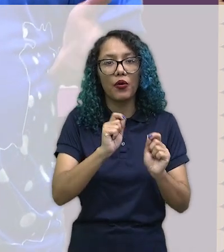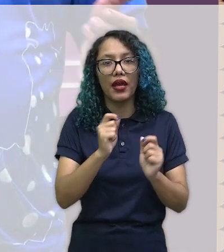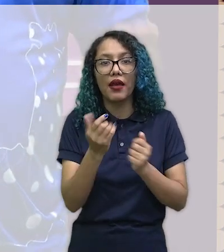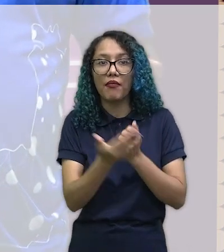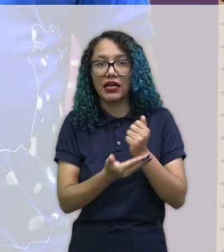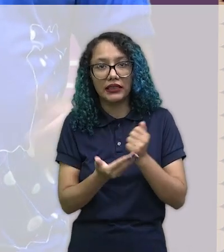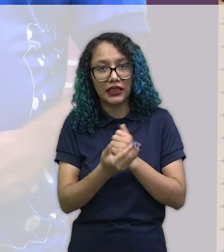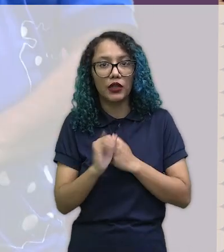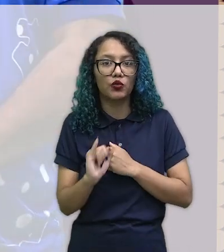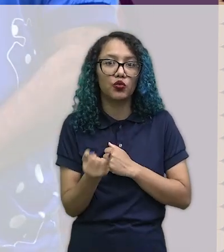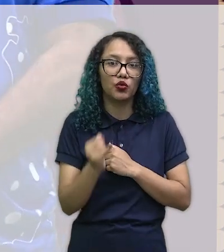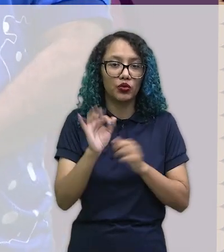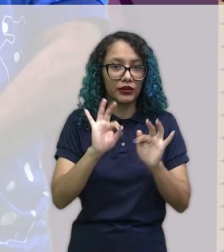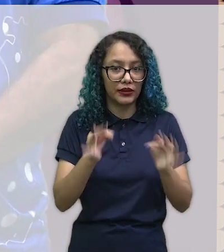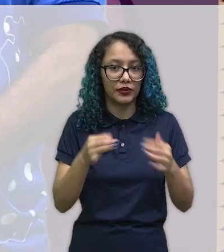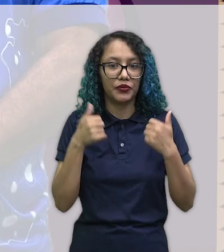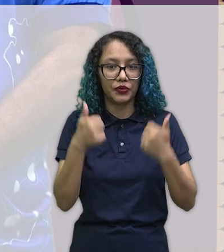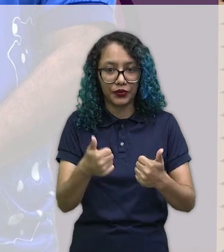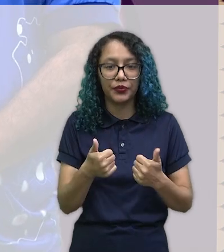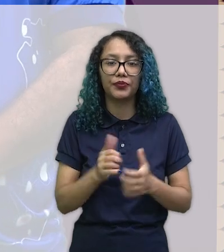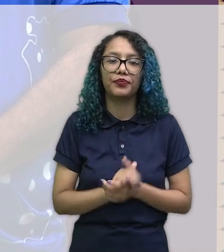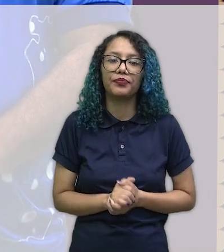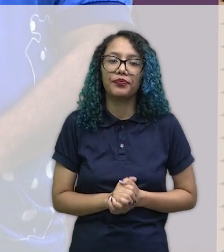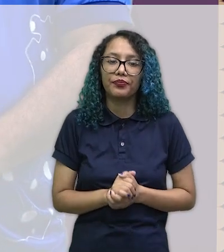de juros simples, tá bom? Próximo.